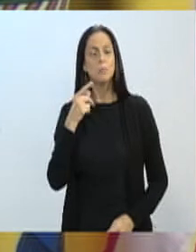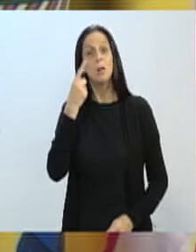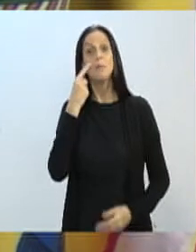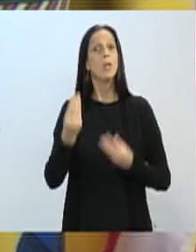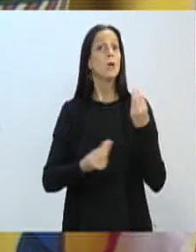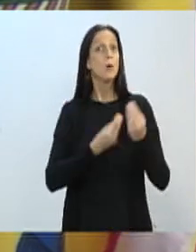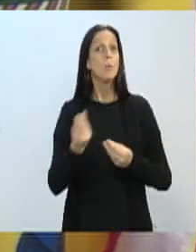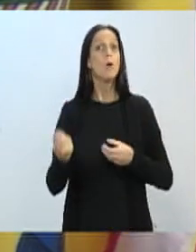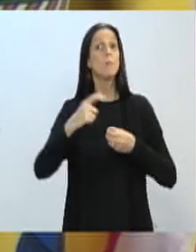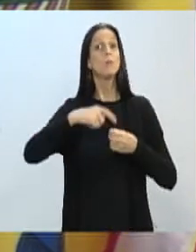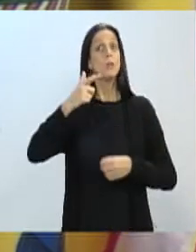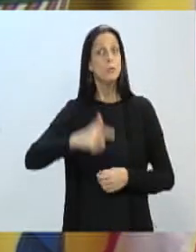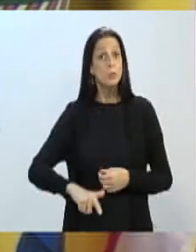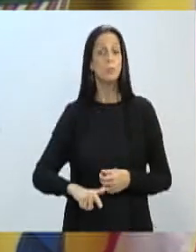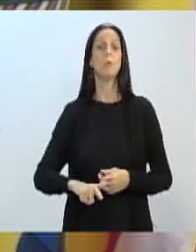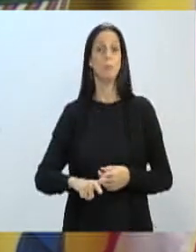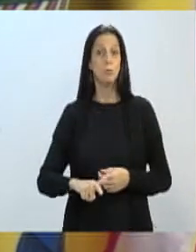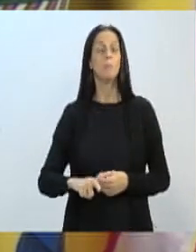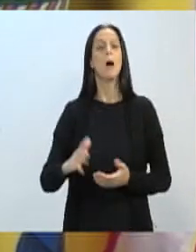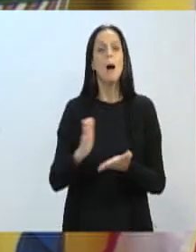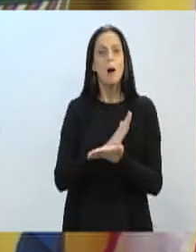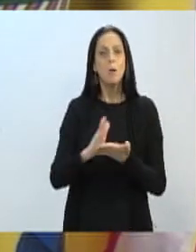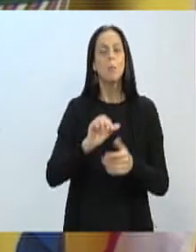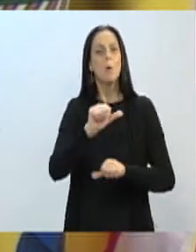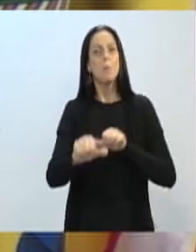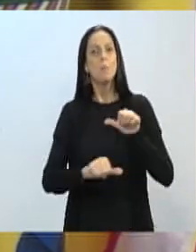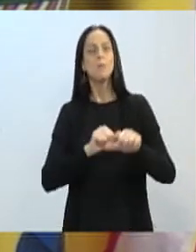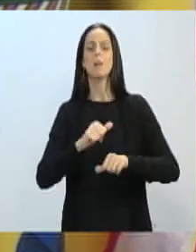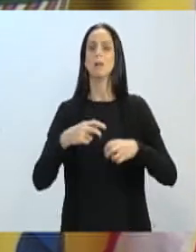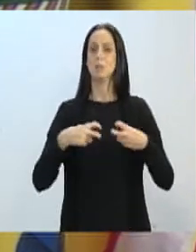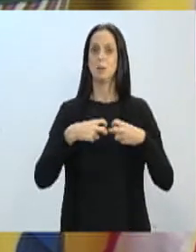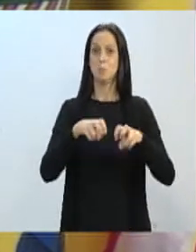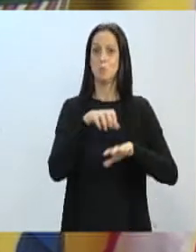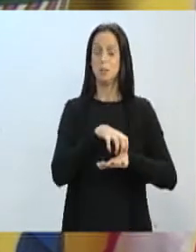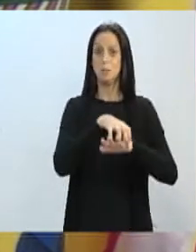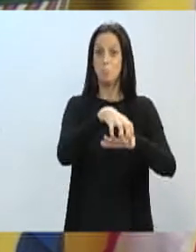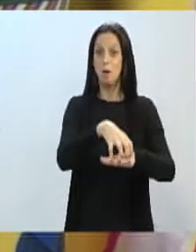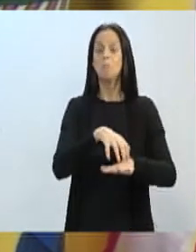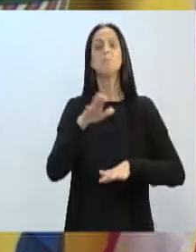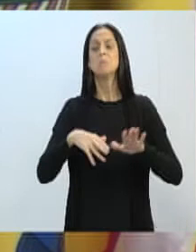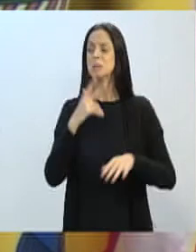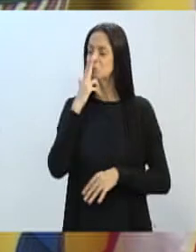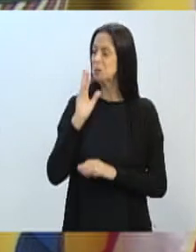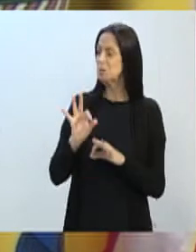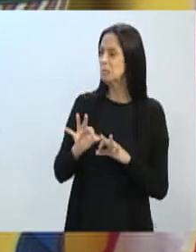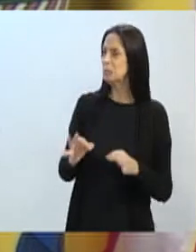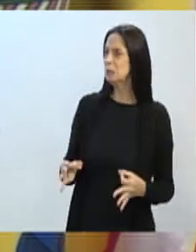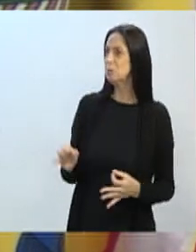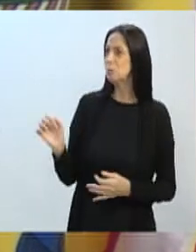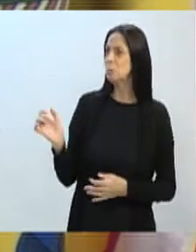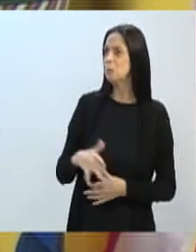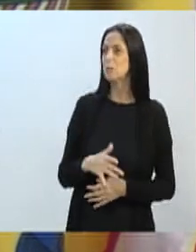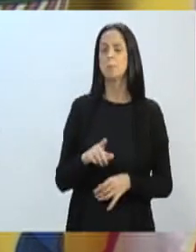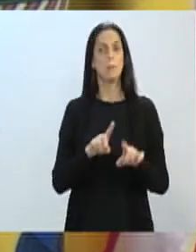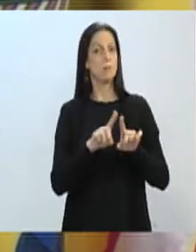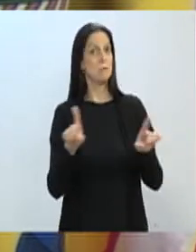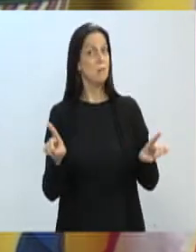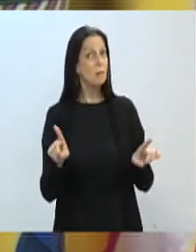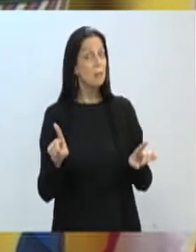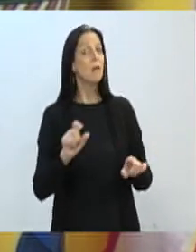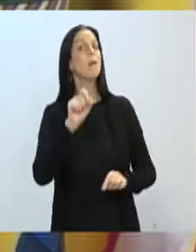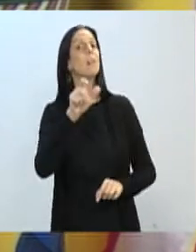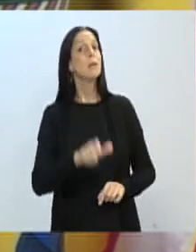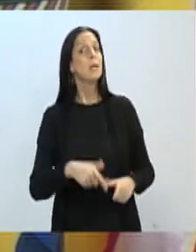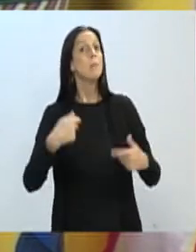viabilidade vereadora Simaria de algumas alterações em relação ao transporte que podem parecer pequenas para muitas pessoas mas quem sente a realidade